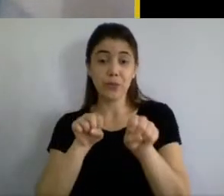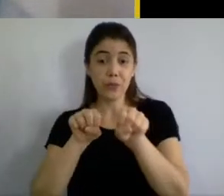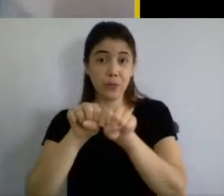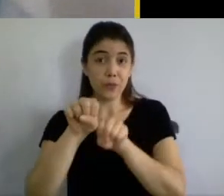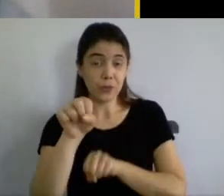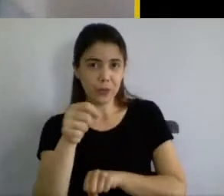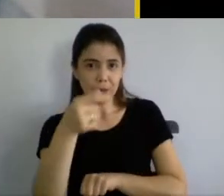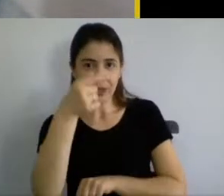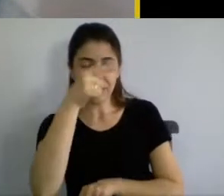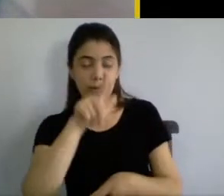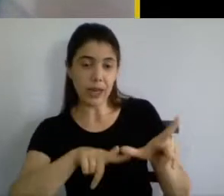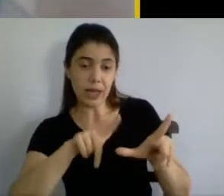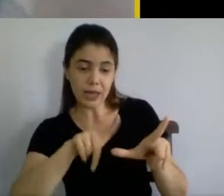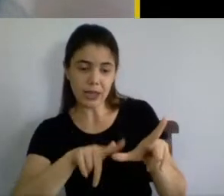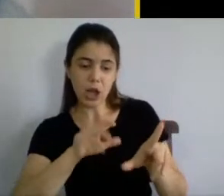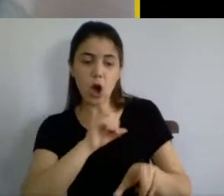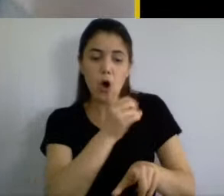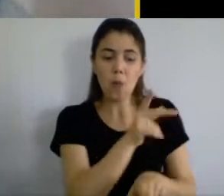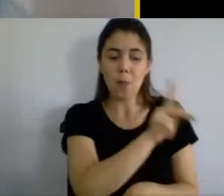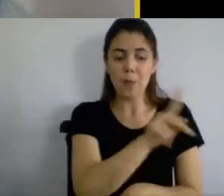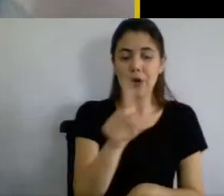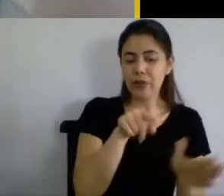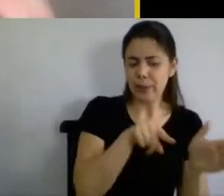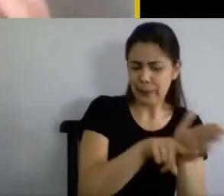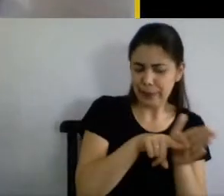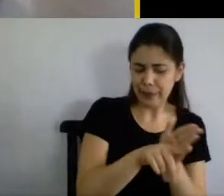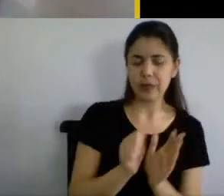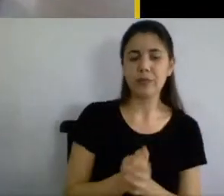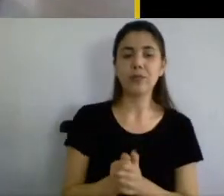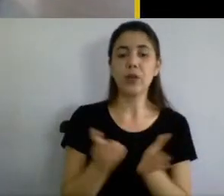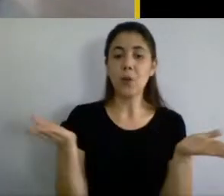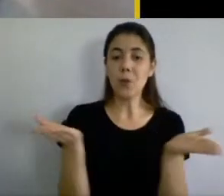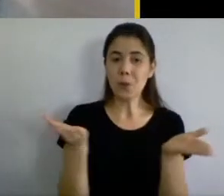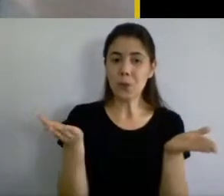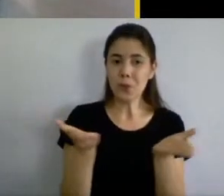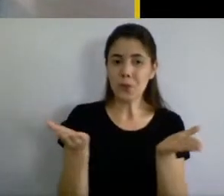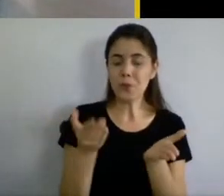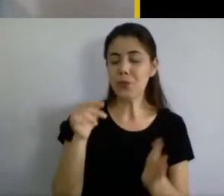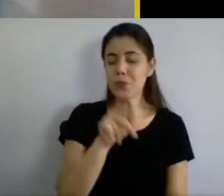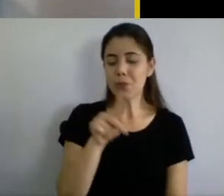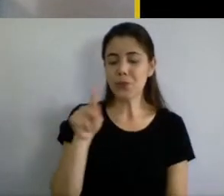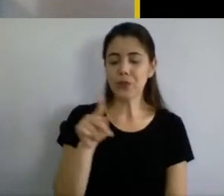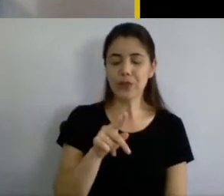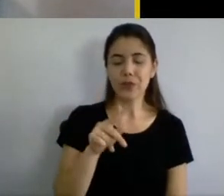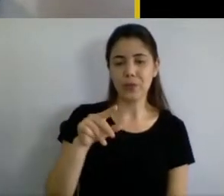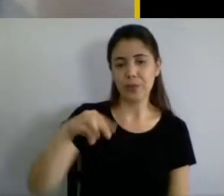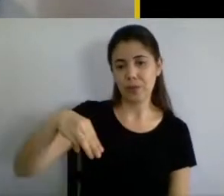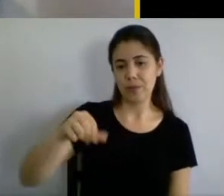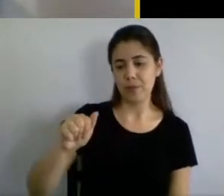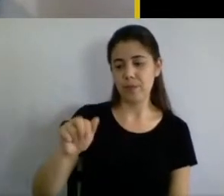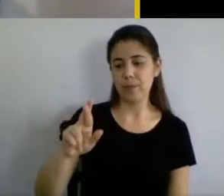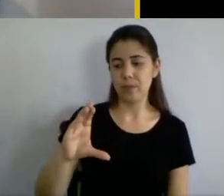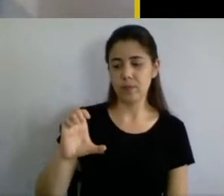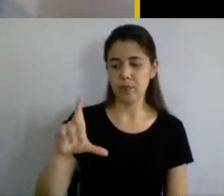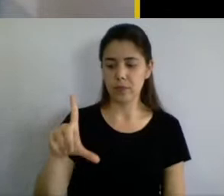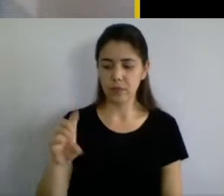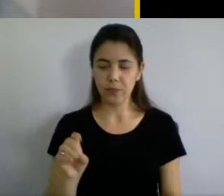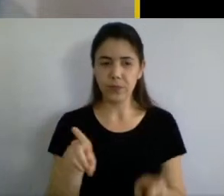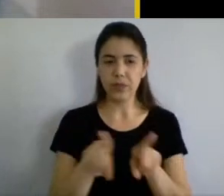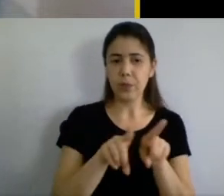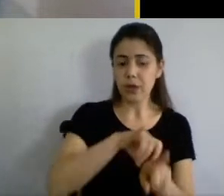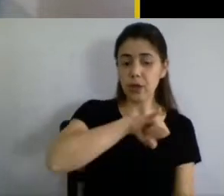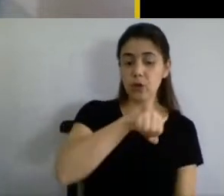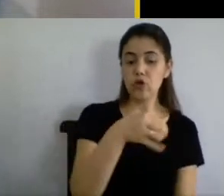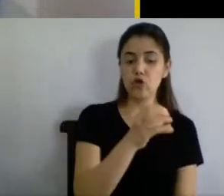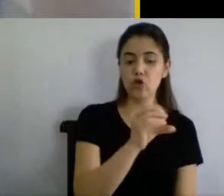a gente tem o prazer de receber o professor Lachá, professor Marcelo Lachá e o professor João Hansen. Hoje a gente vai conversar sobre retórica.